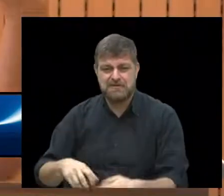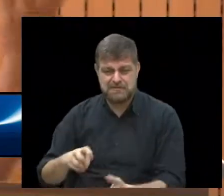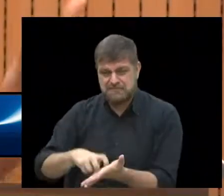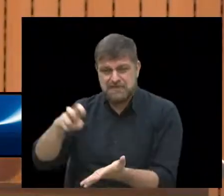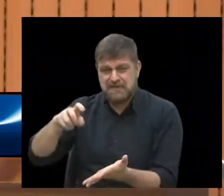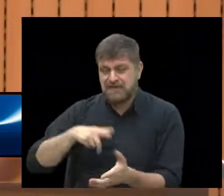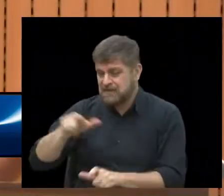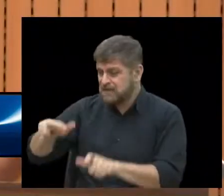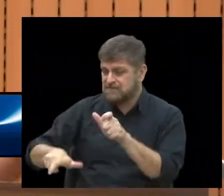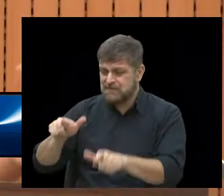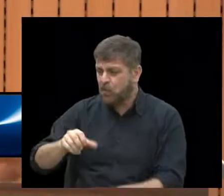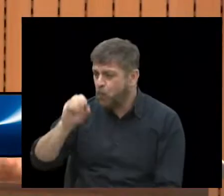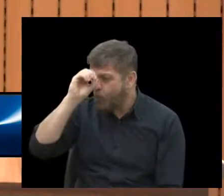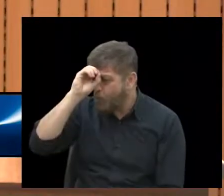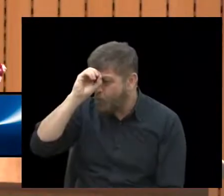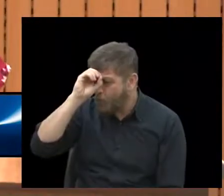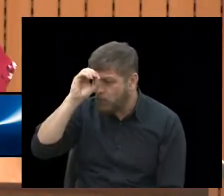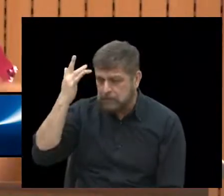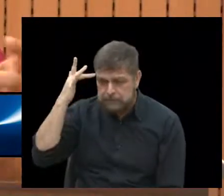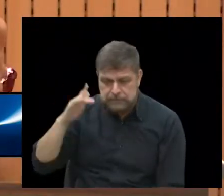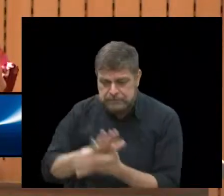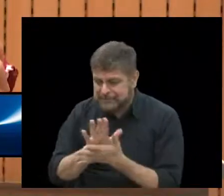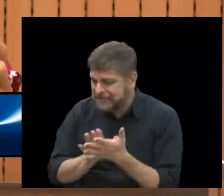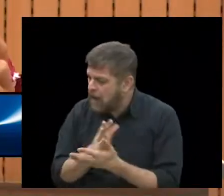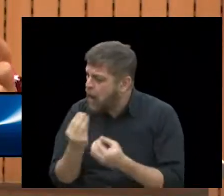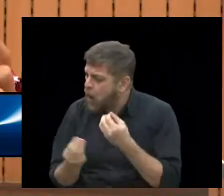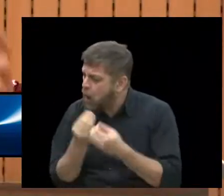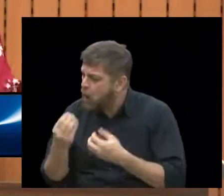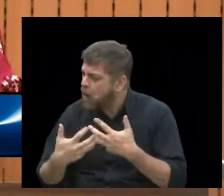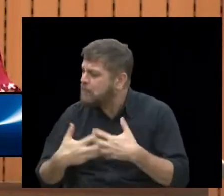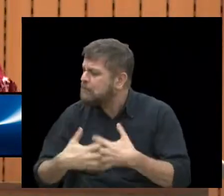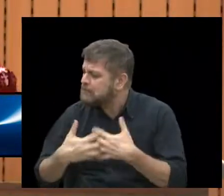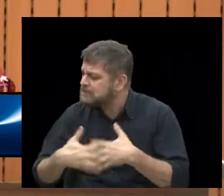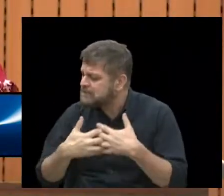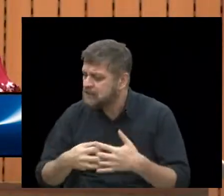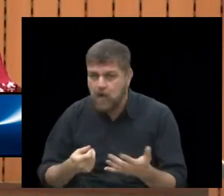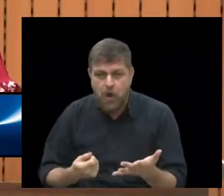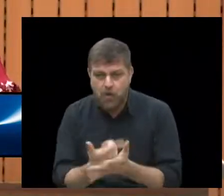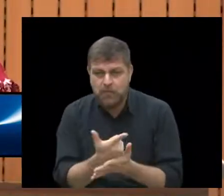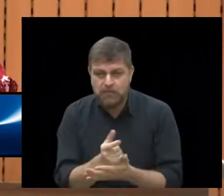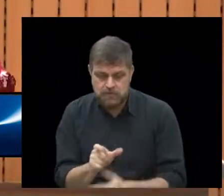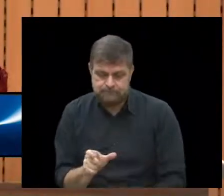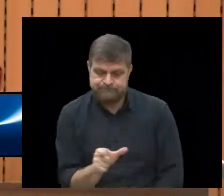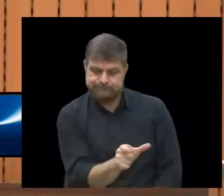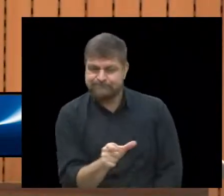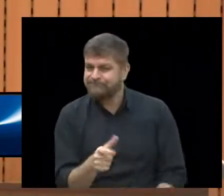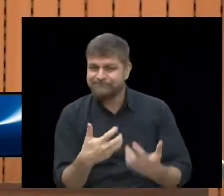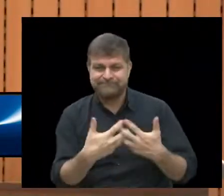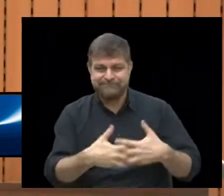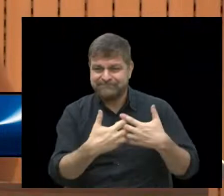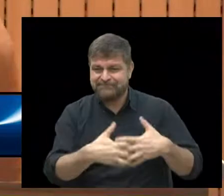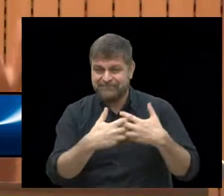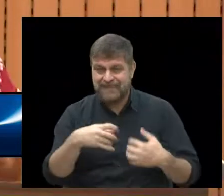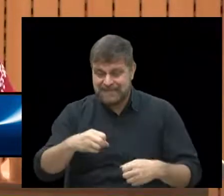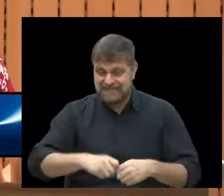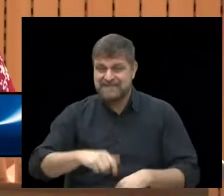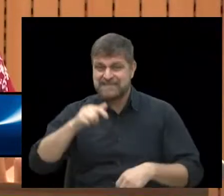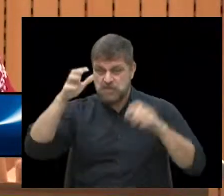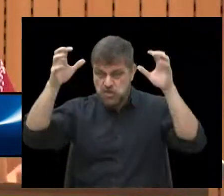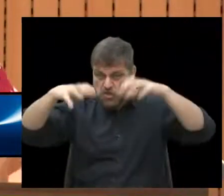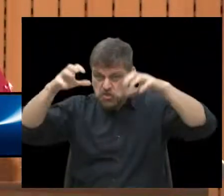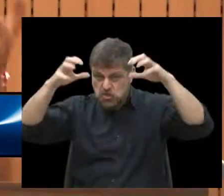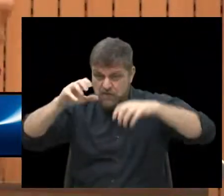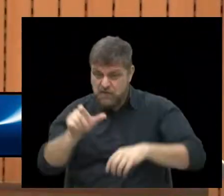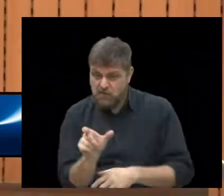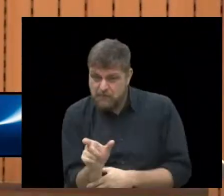não foi informada desse processo, ou comprou o QR Code não funcionou, choveu, molhou, ele não